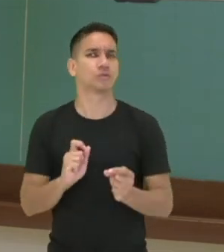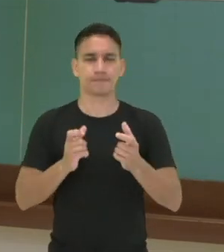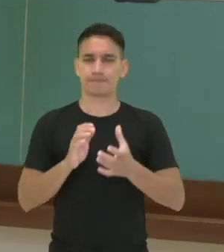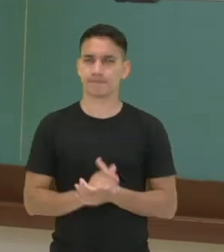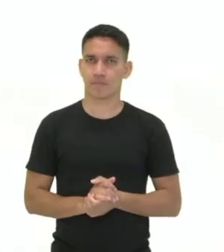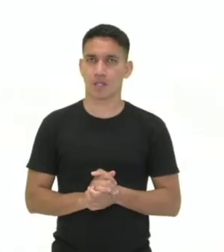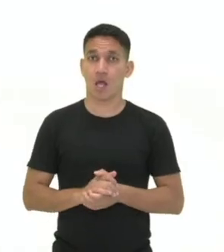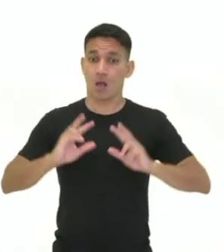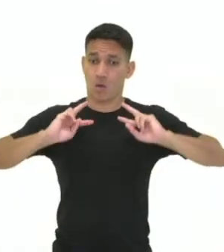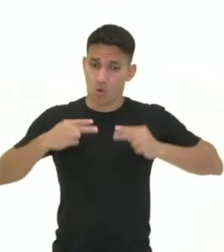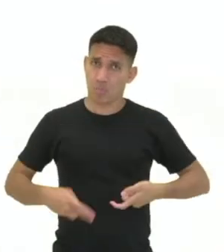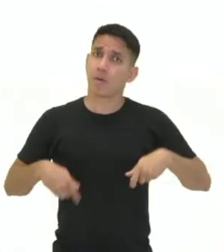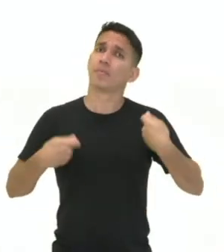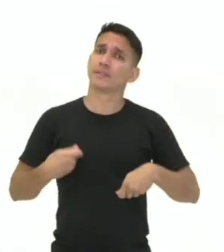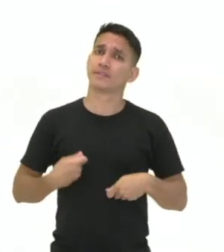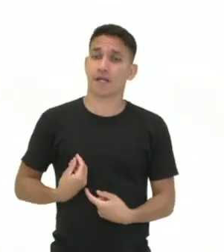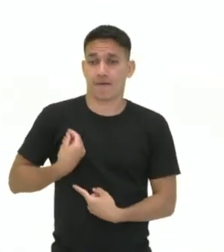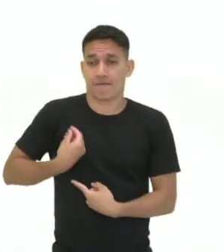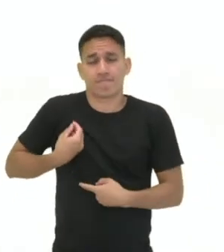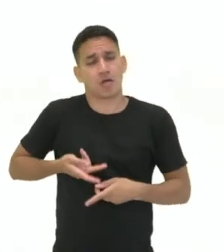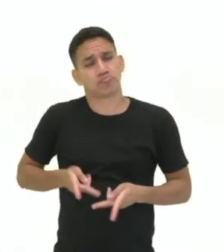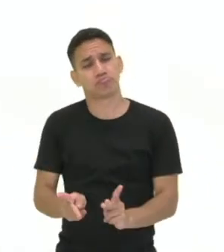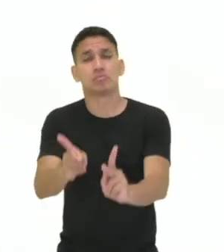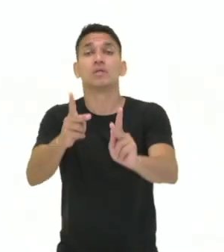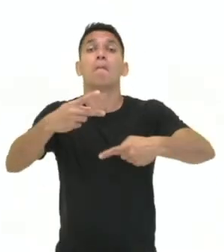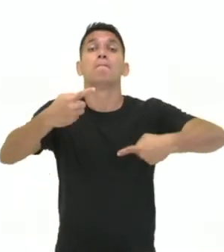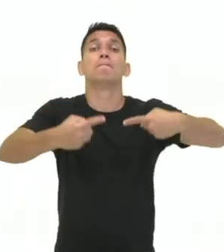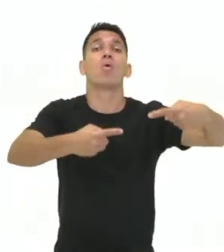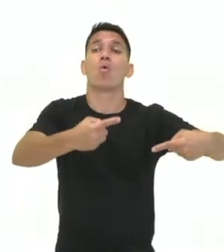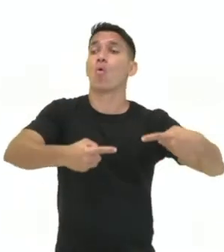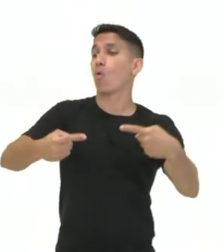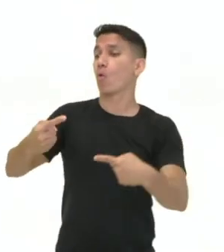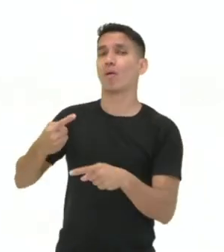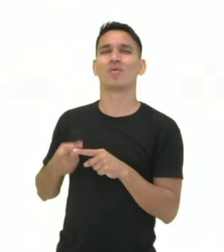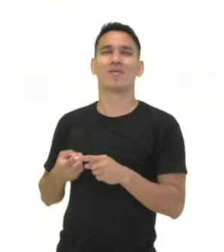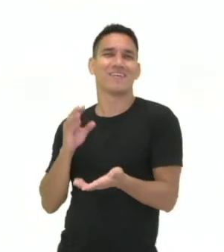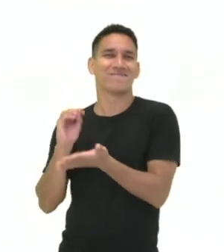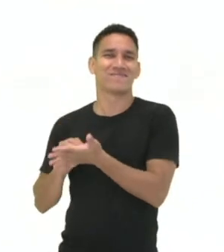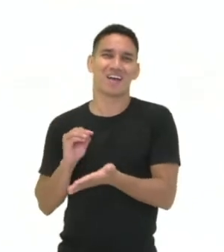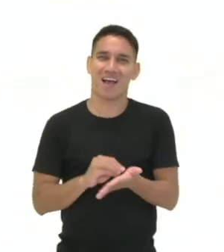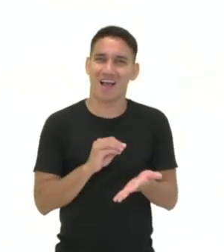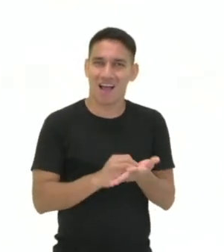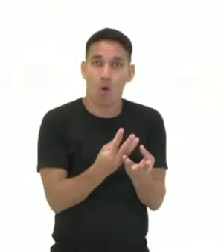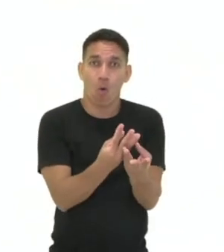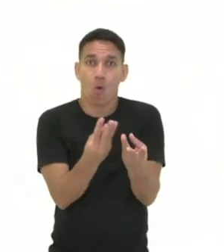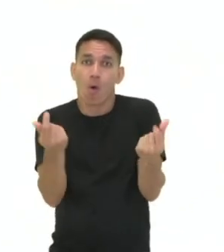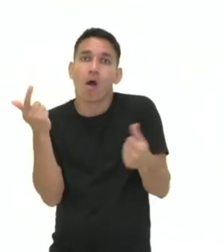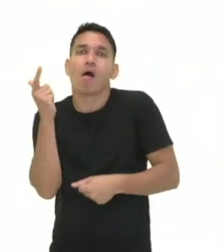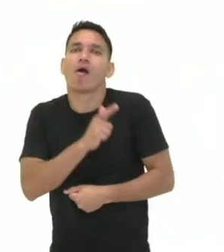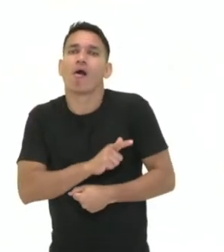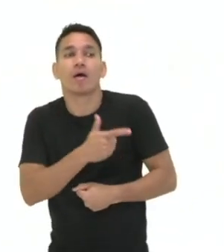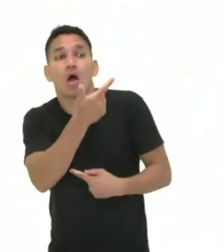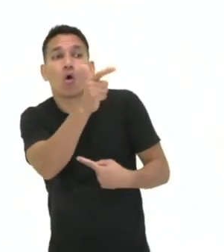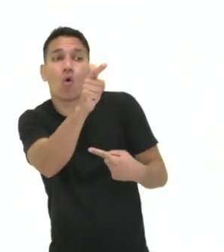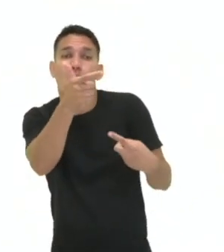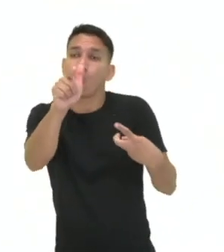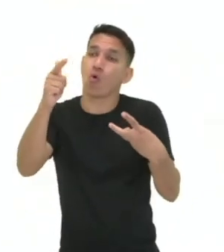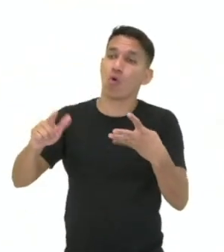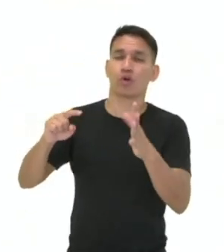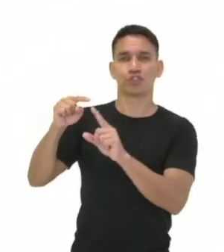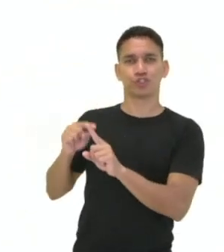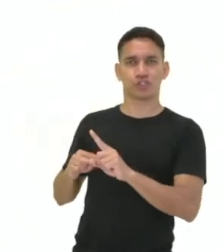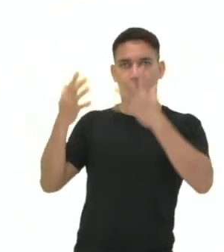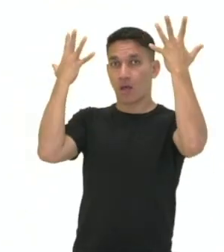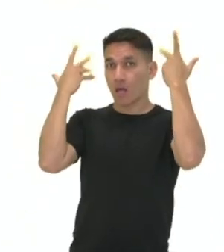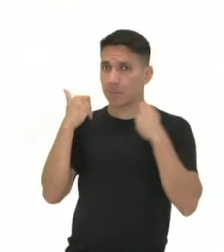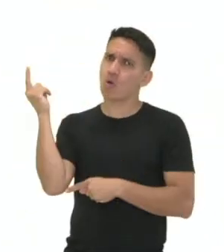viver politicamente, pois lhes faltam as qualidades biológicas de que dispõem as outras espécies animais para